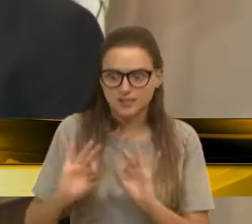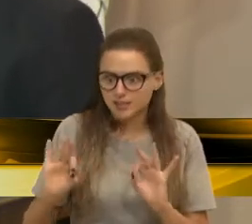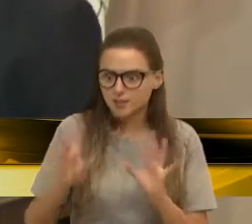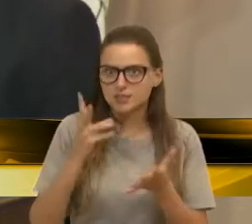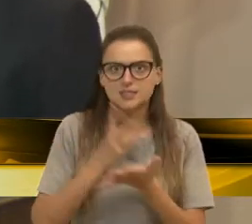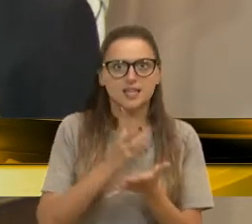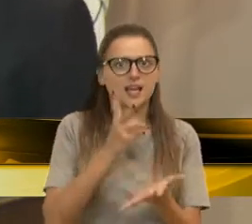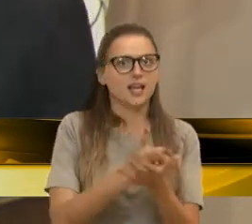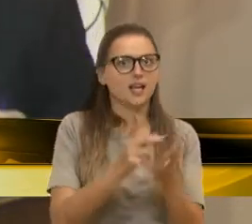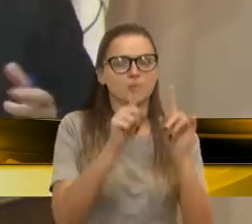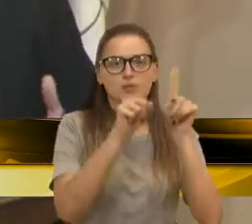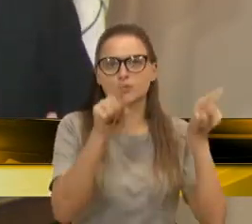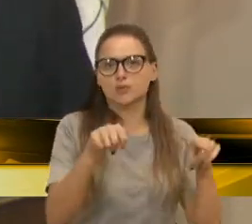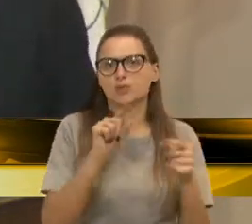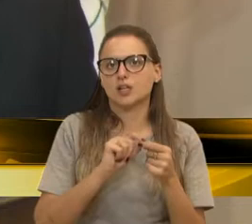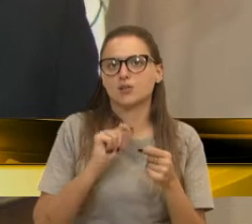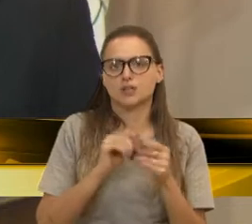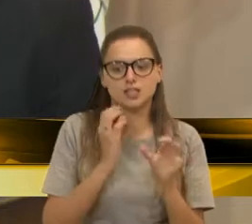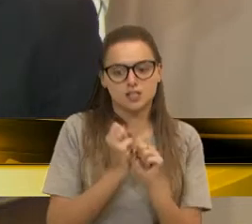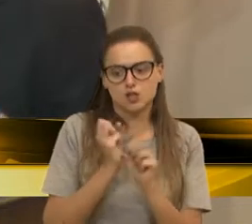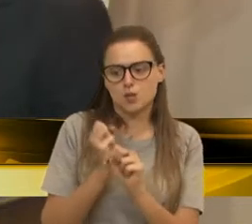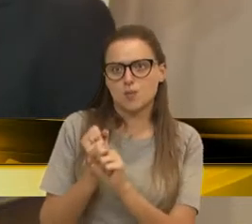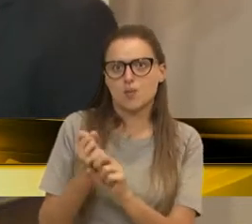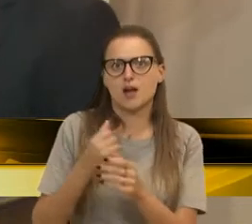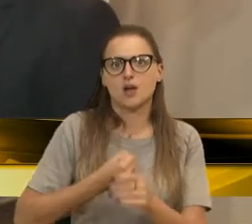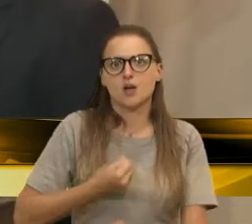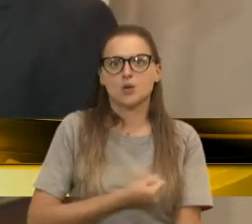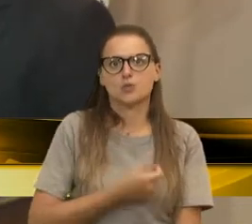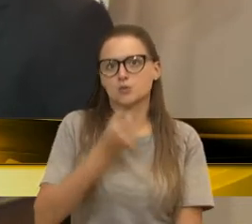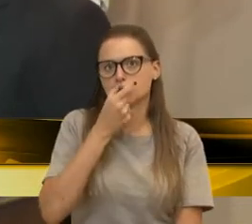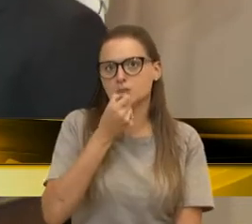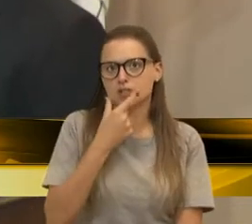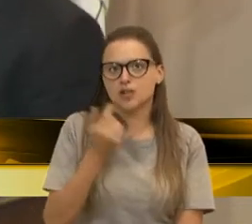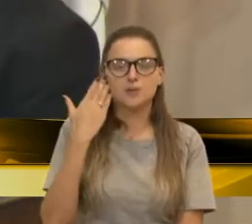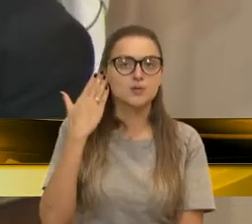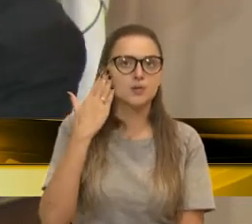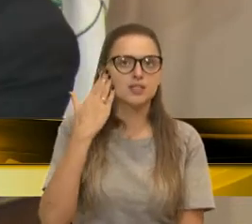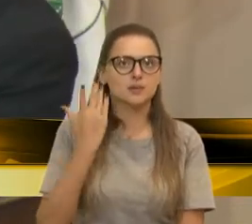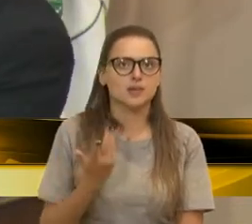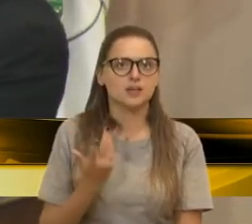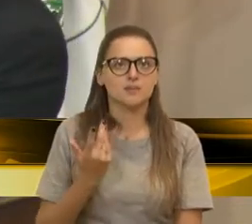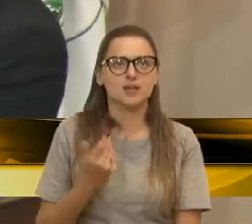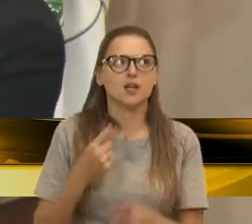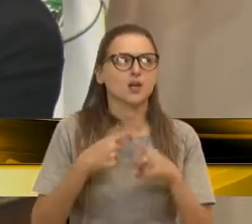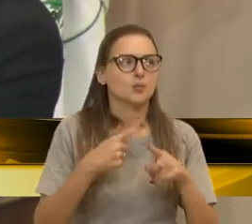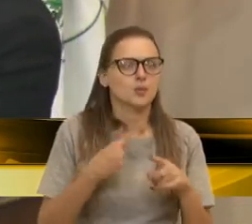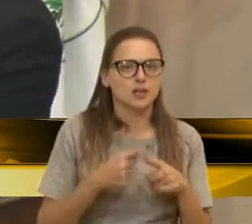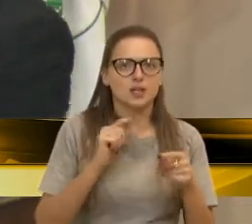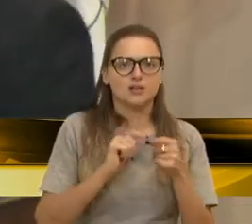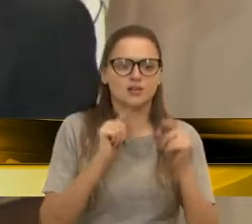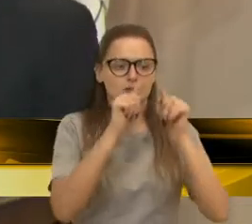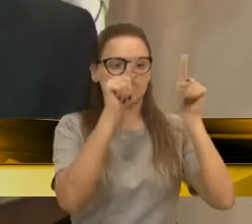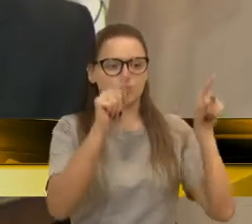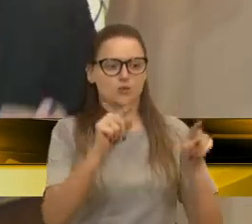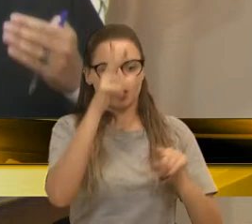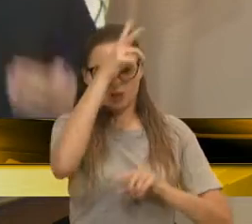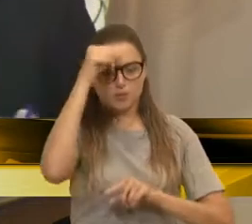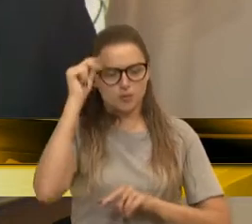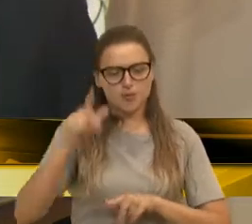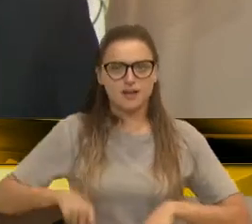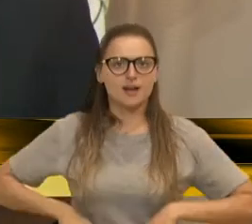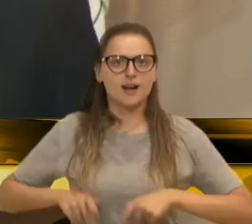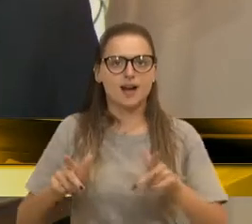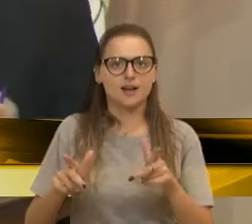servidores fizeram na farmácia do IPAM, é contar medicamentos, é fazer uma espécie de balanço. Para que tirar os servidores de fazer esse serviço e gastar com